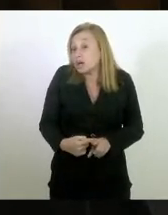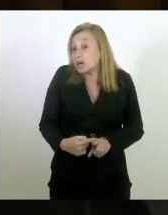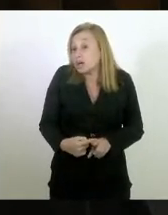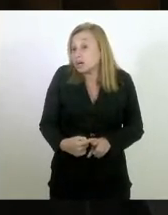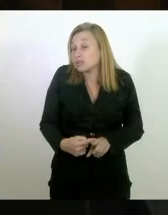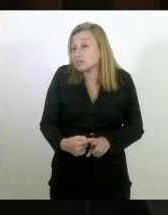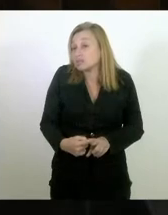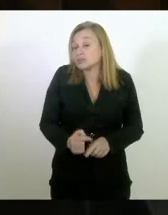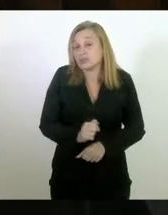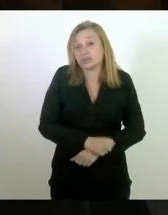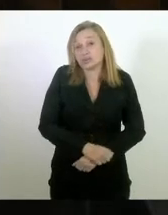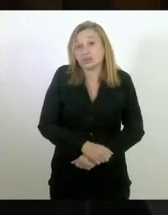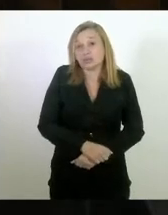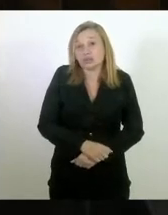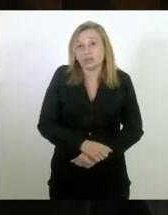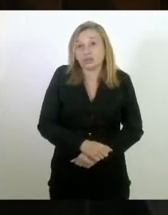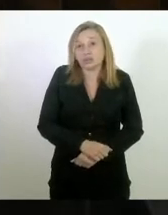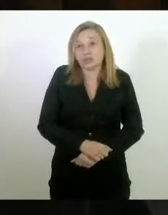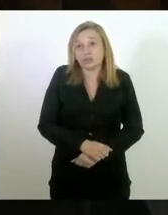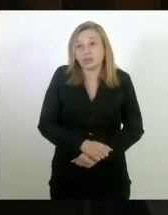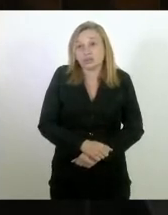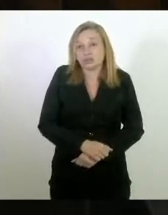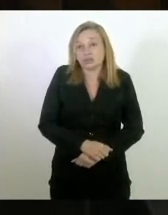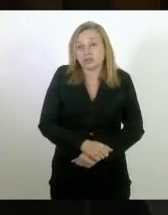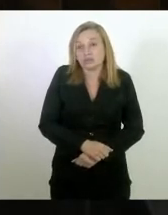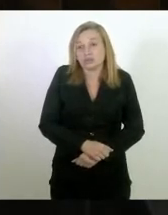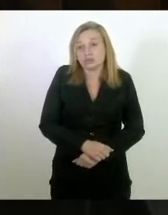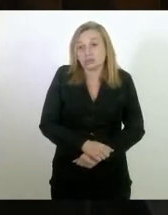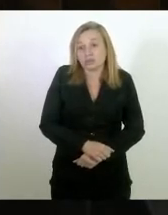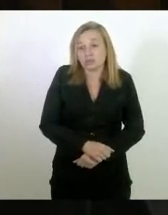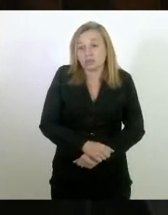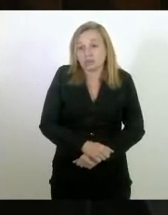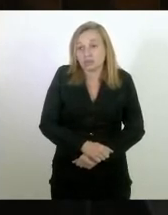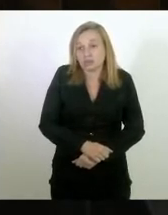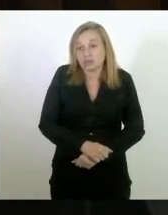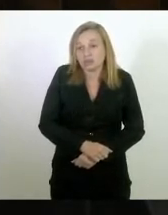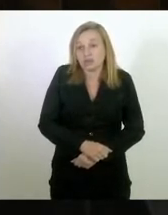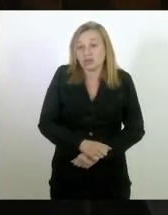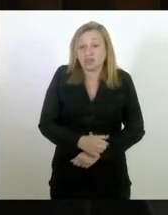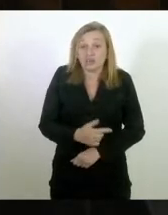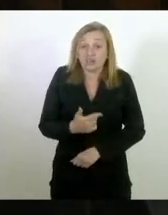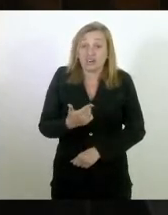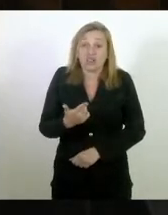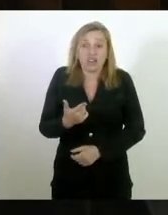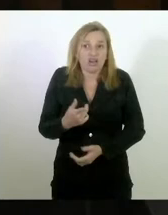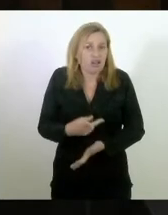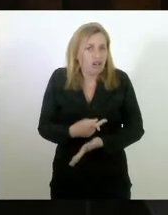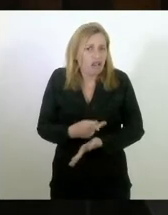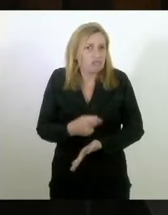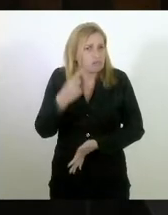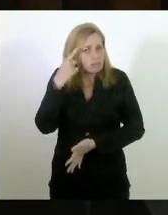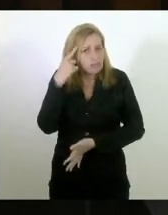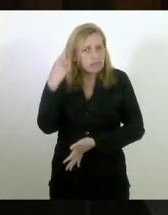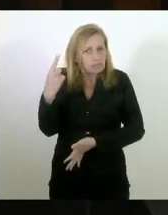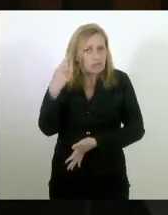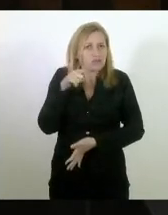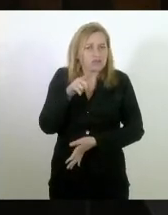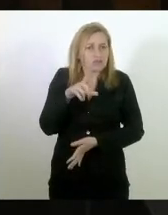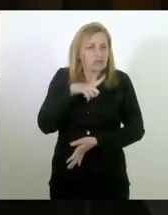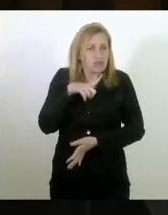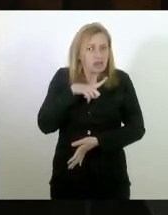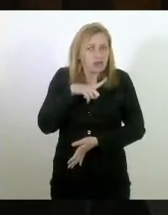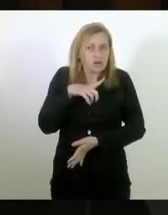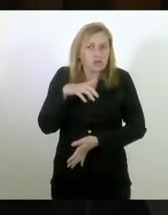parte do pressuposto que é absolutamente bizarra a ideia de que você tenha